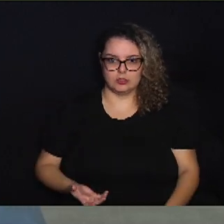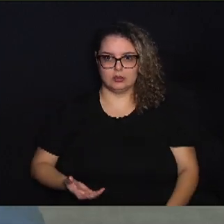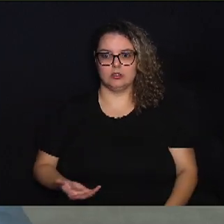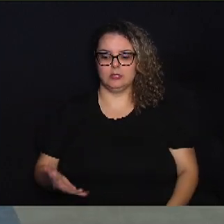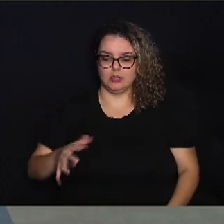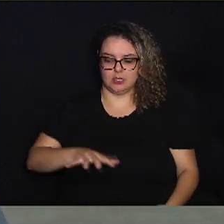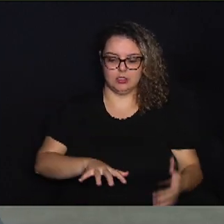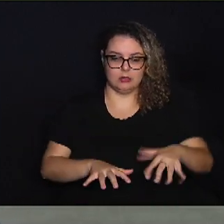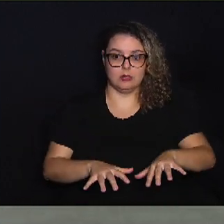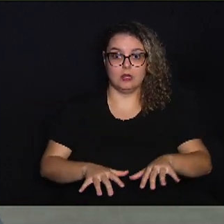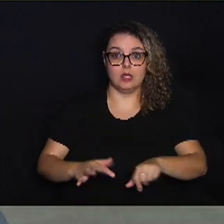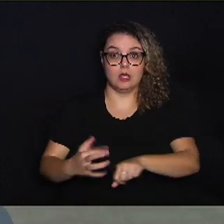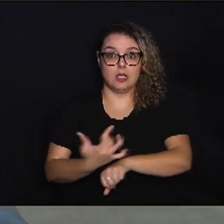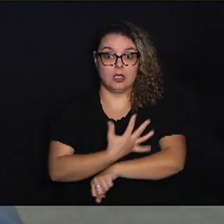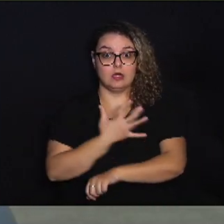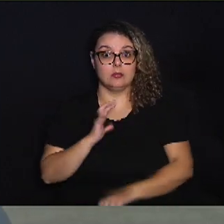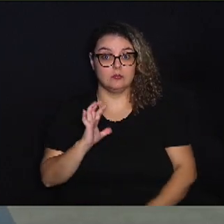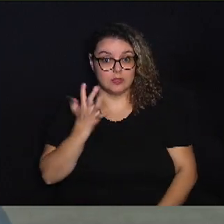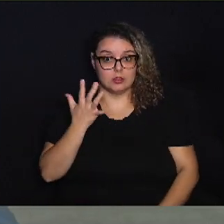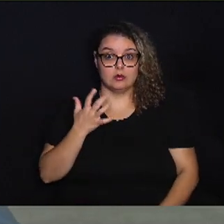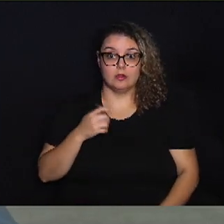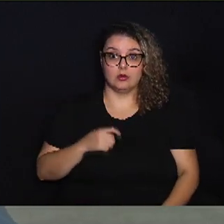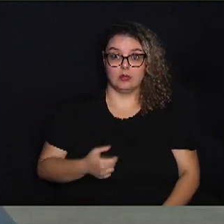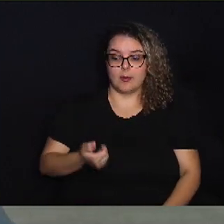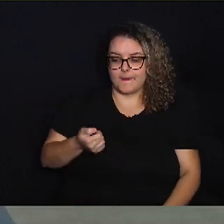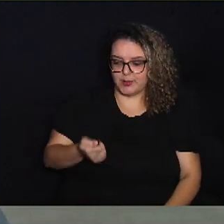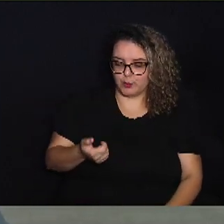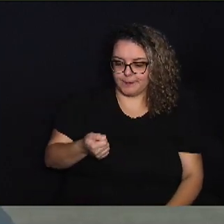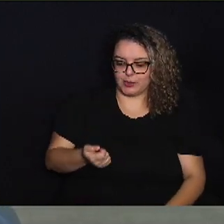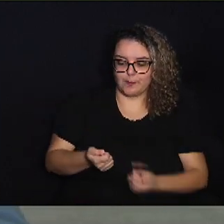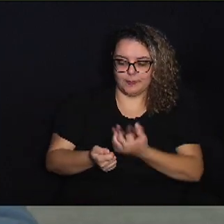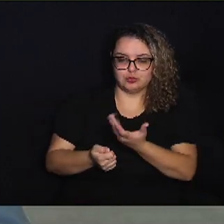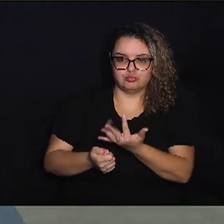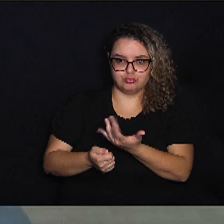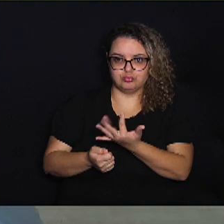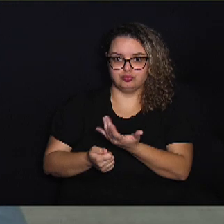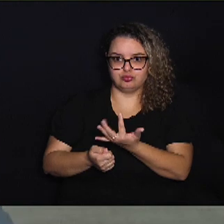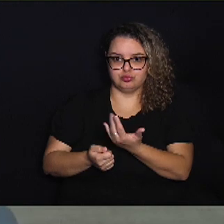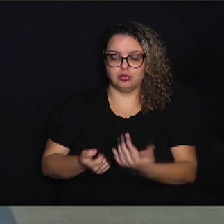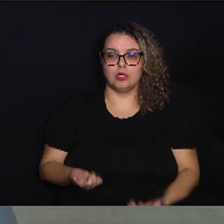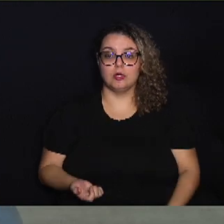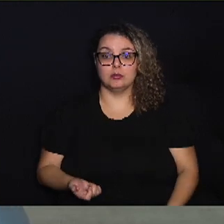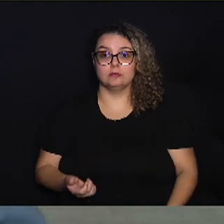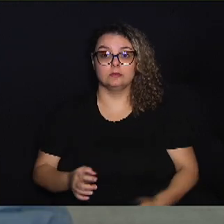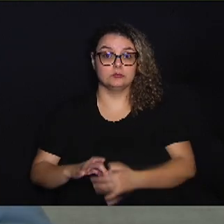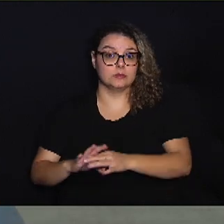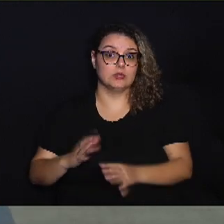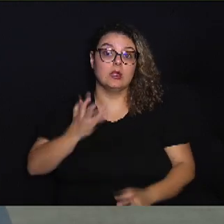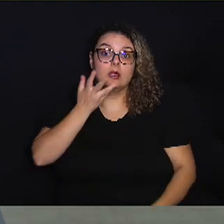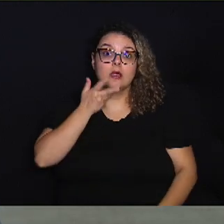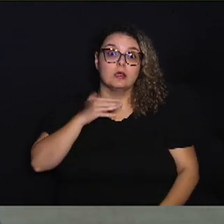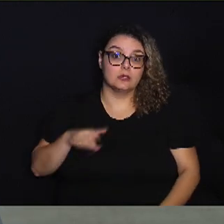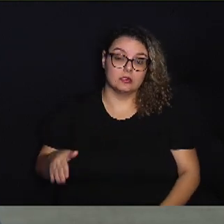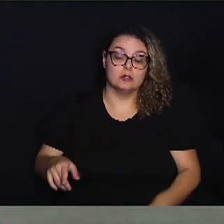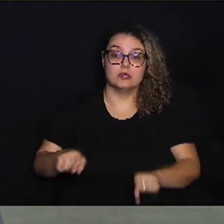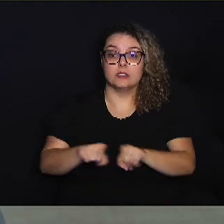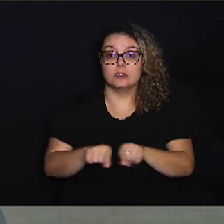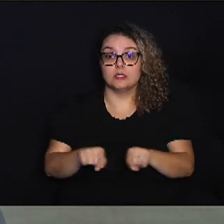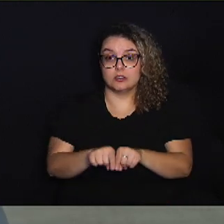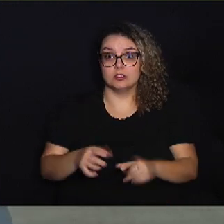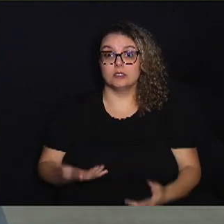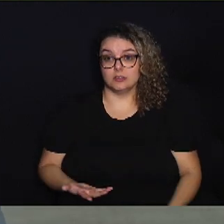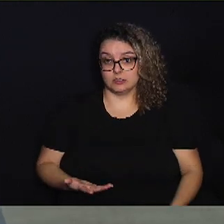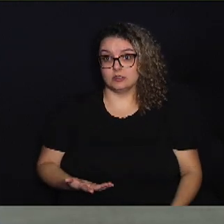A queimadura pode acontecer por um isqueiro também, deixar um isqueiro na mão de uma criança e além da criança